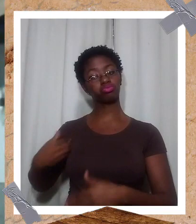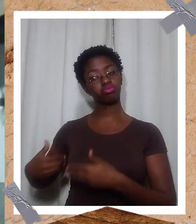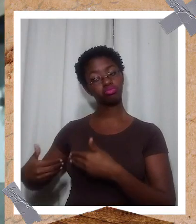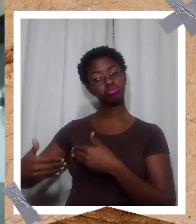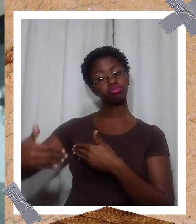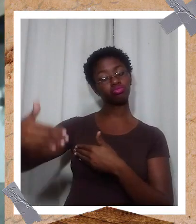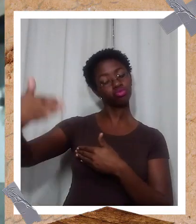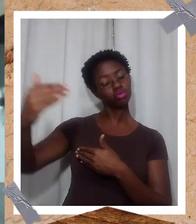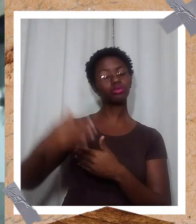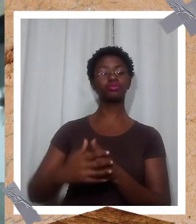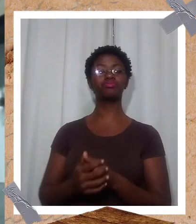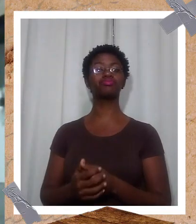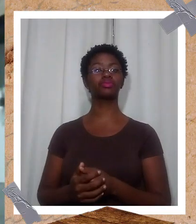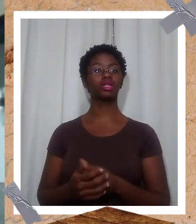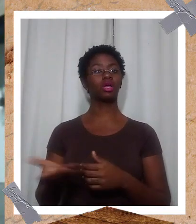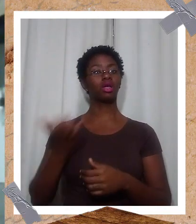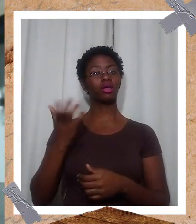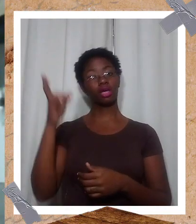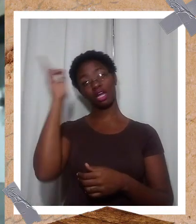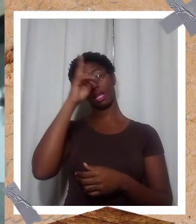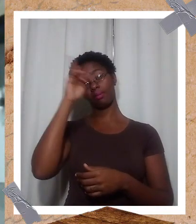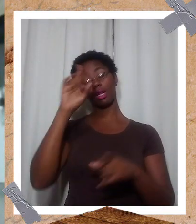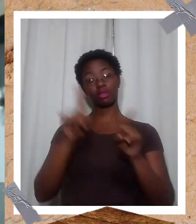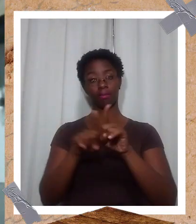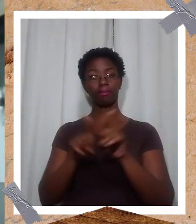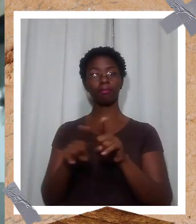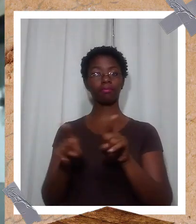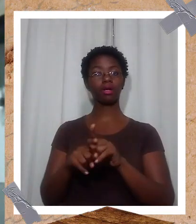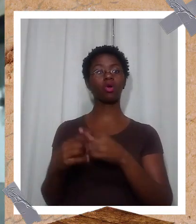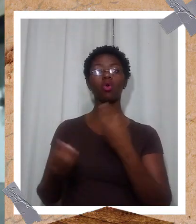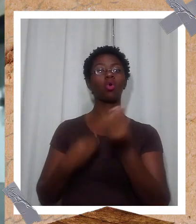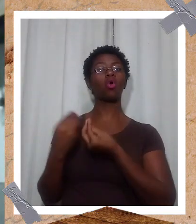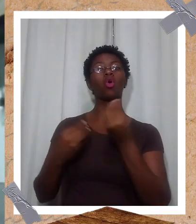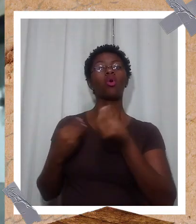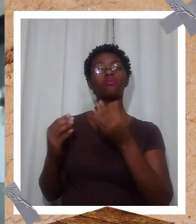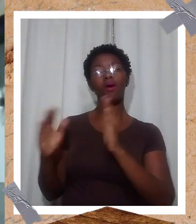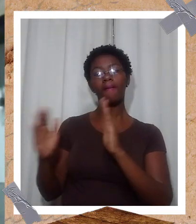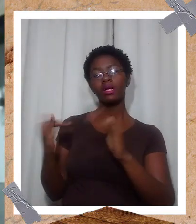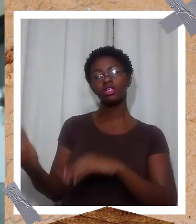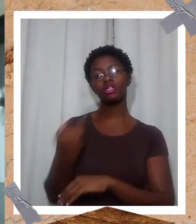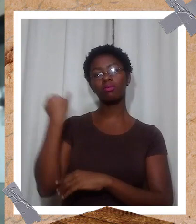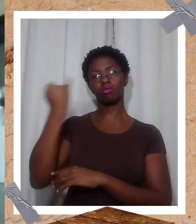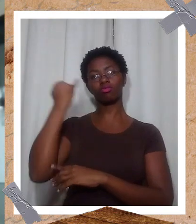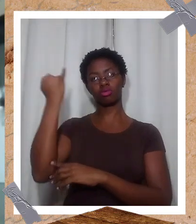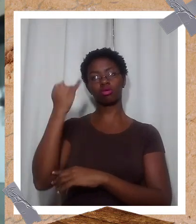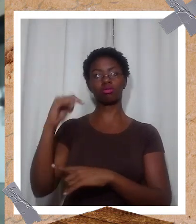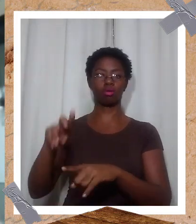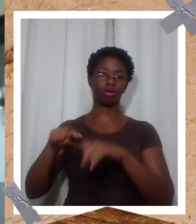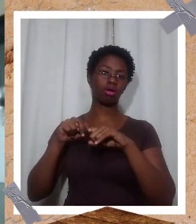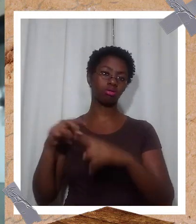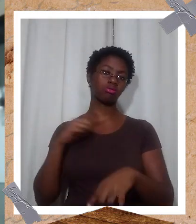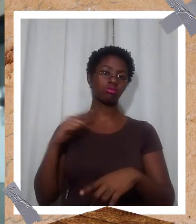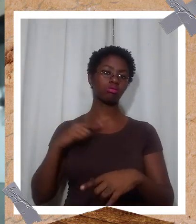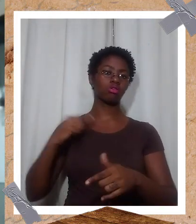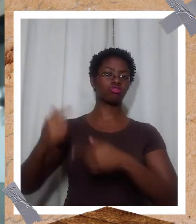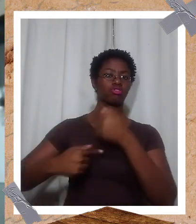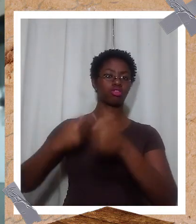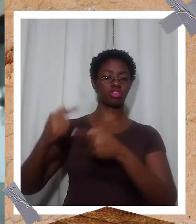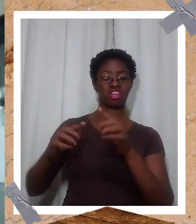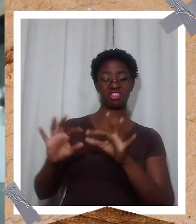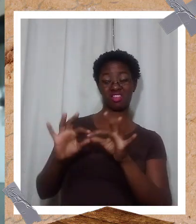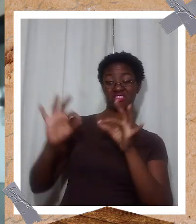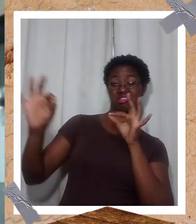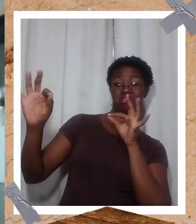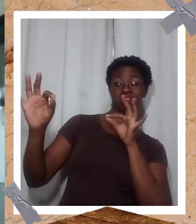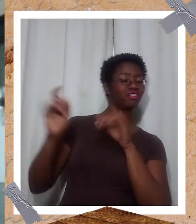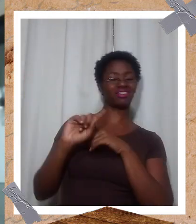dos momentos que forjaram a vida de vocês, né? Que embora haja aí um gap geracional, não muito distante,